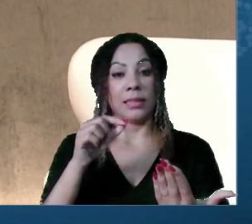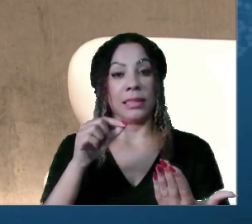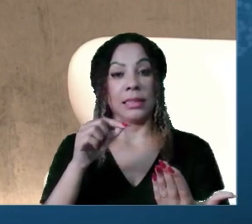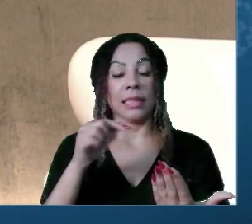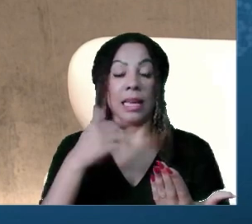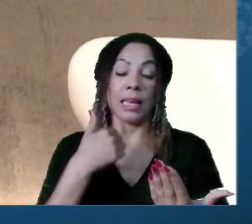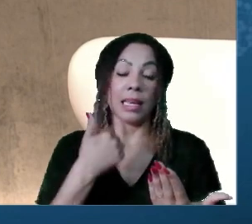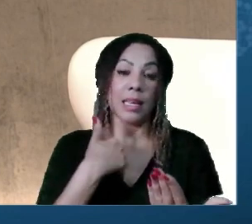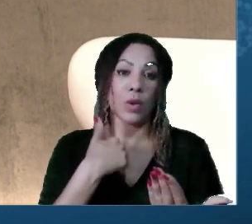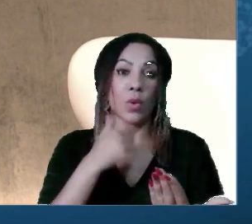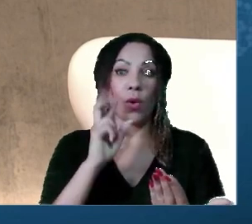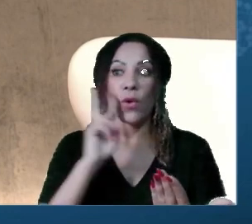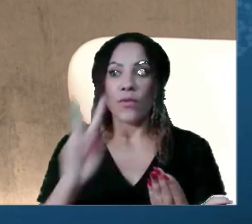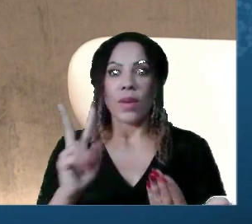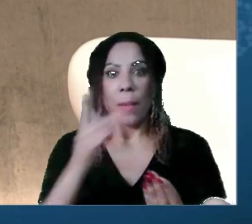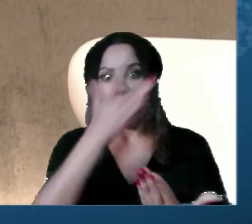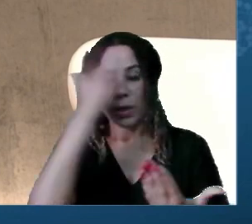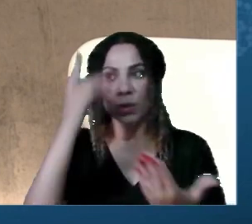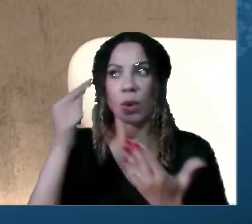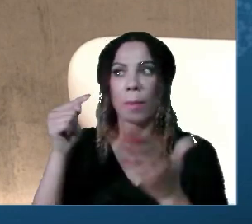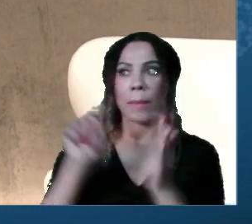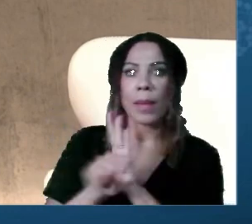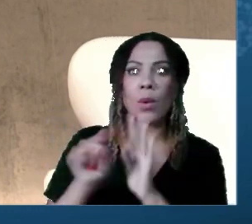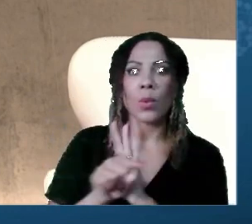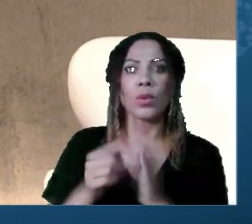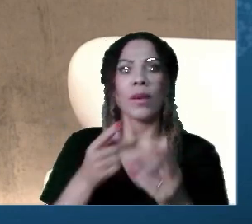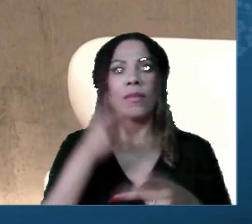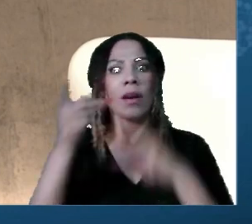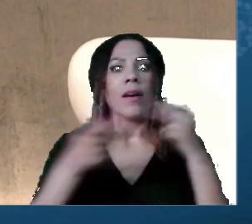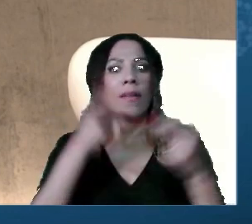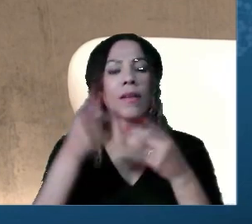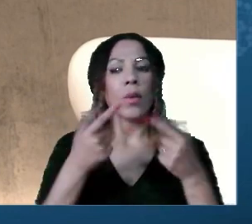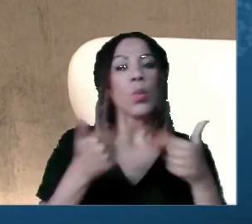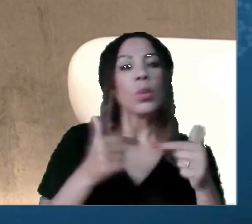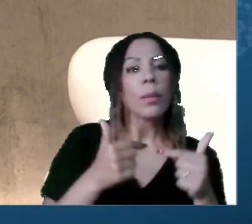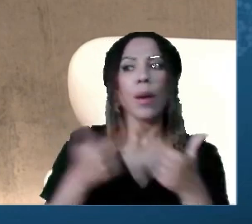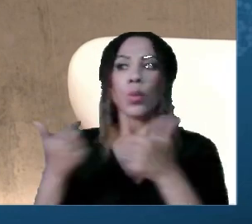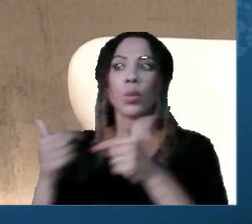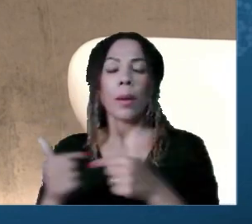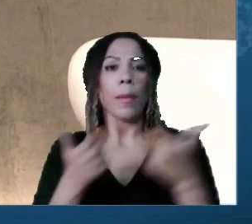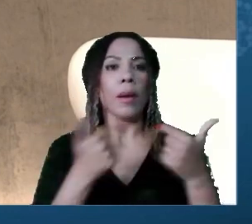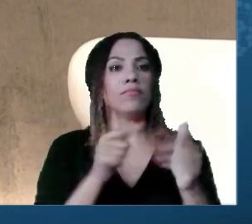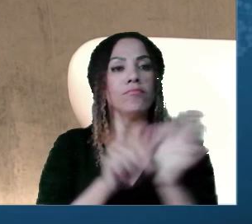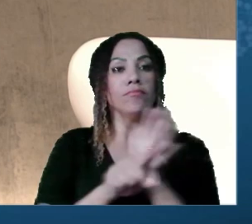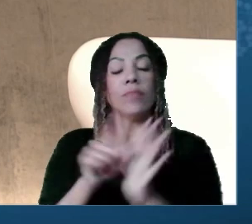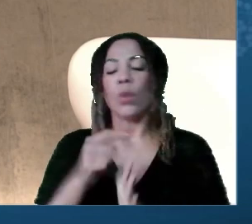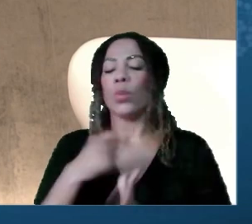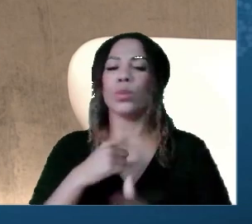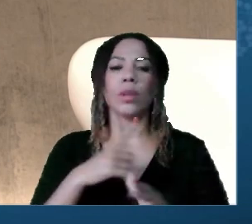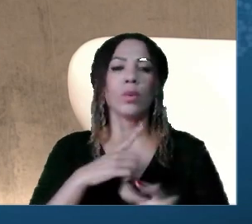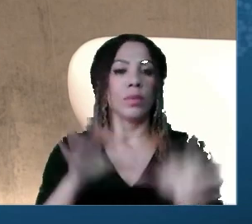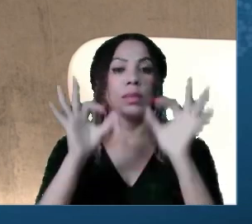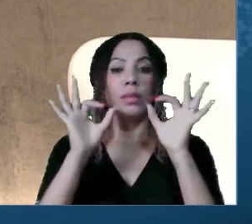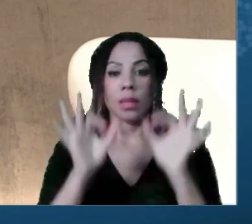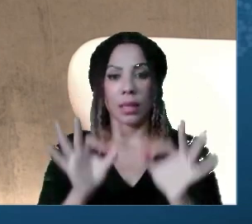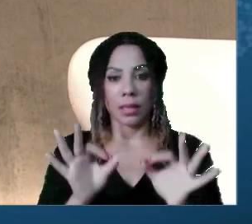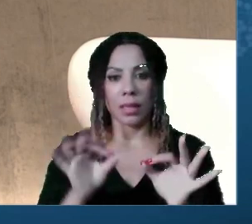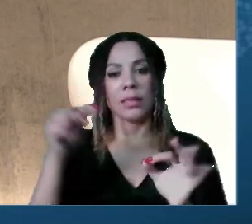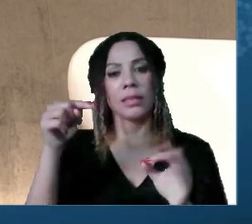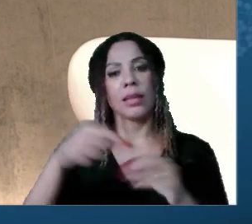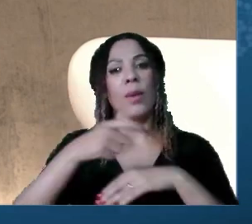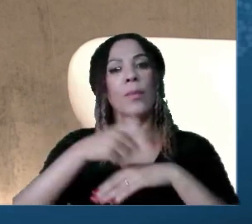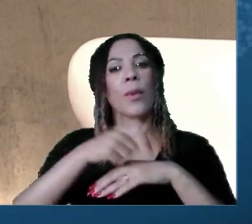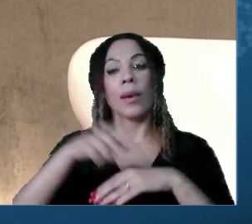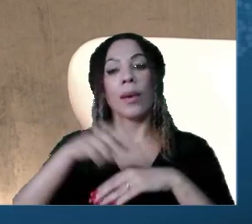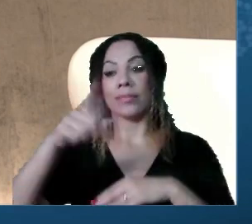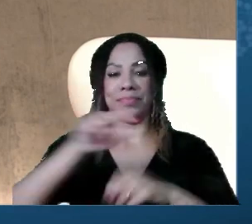eu vi pessoas perguntando muito, falando muito sobre os trabalhos, e eu tenho certeza que esse é um momento esperado, que